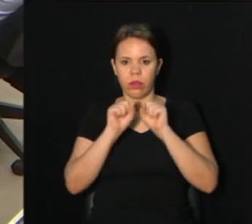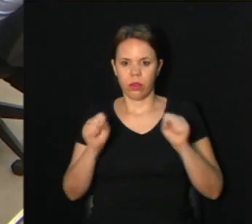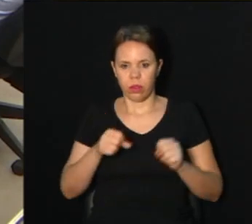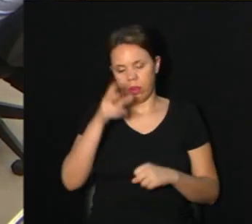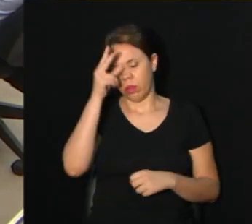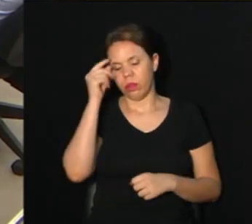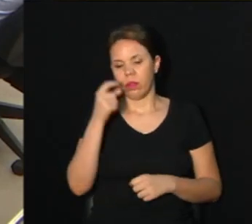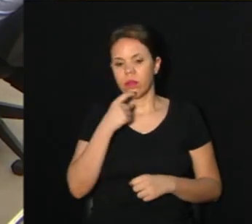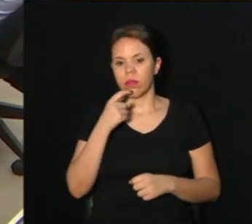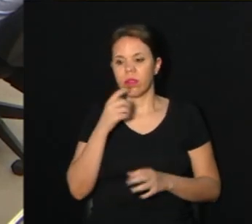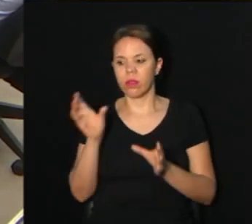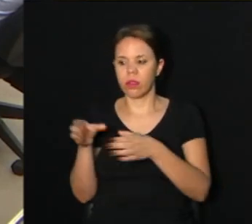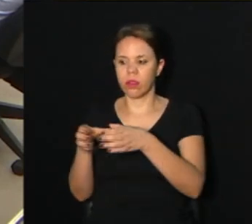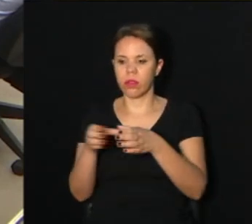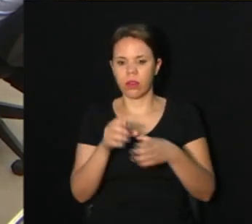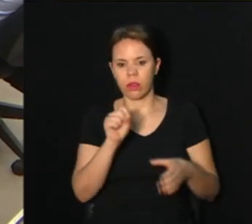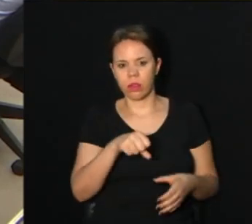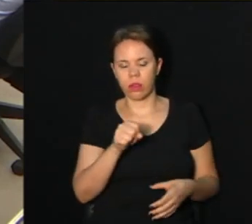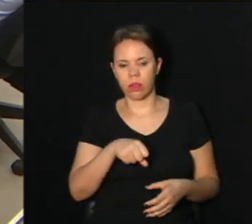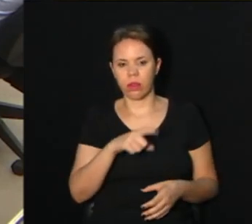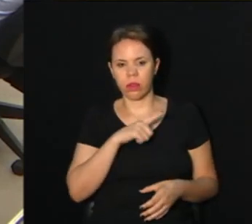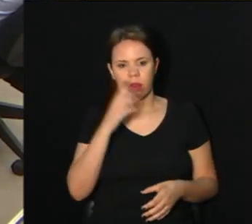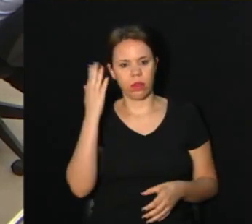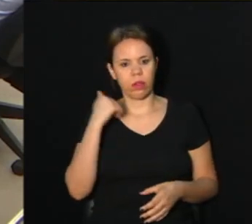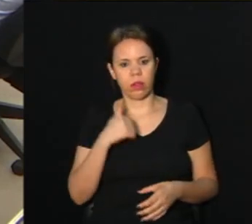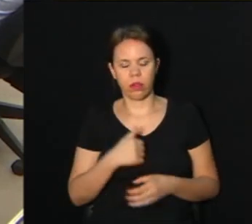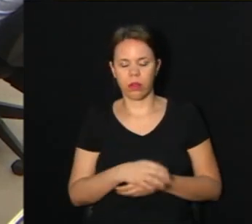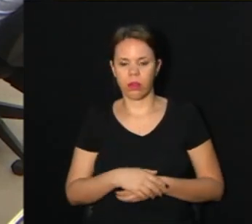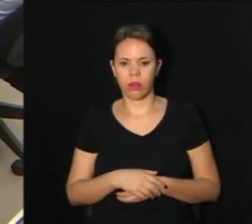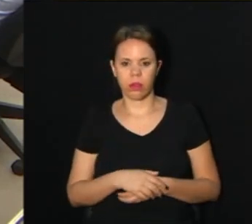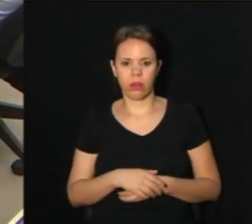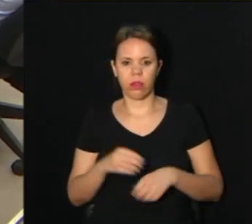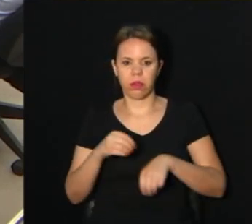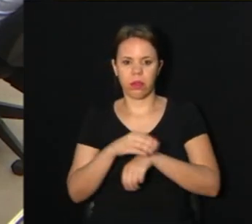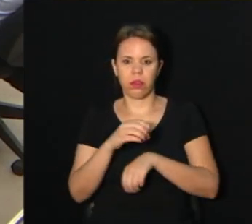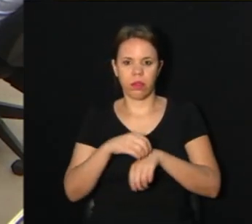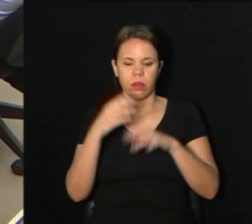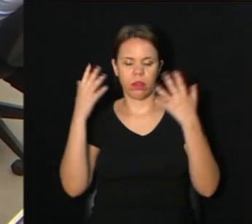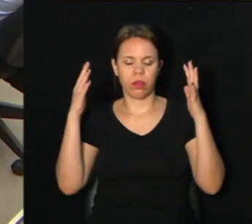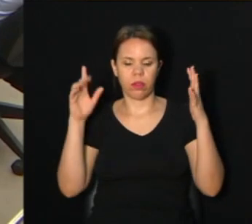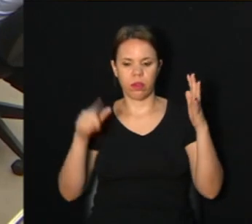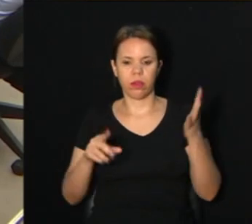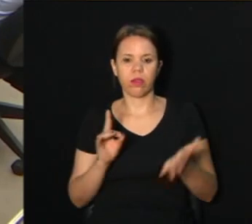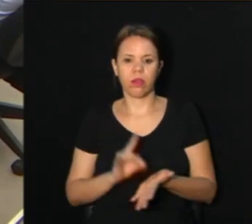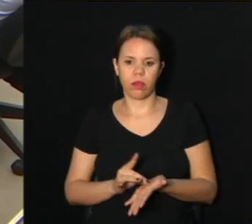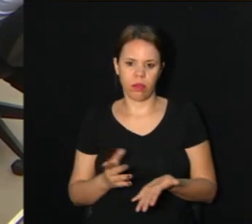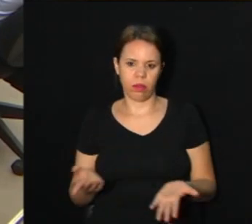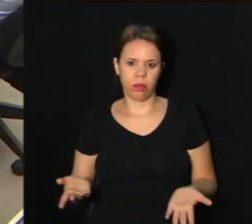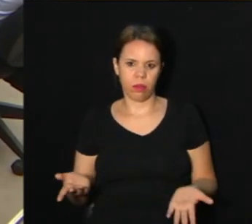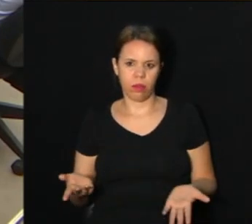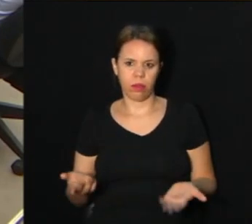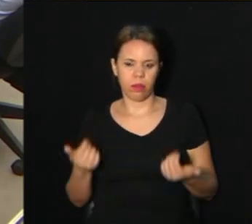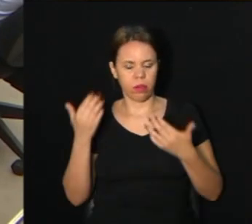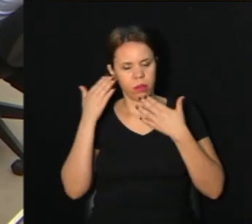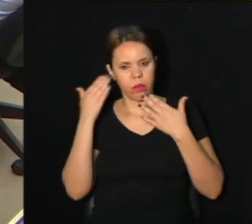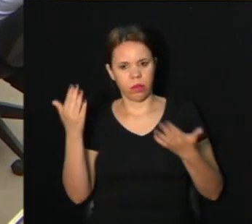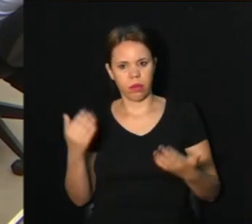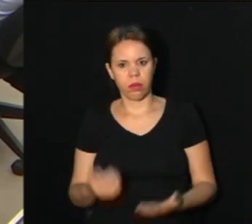Campinas é feito de grupos, sim. Tá? E eu sei que eu não vou levar a palma aqui, mas essa é a realidade. Tá bom?